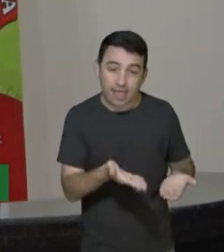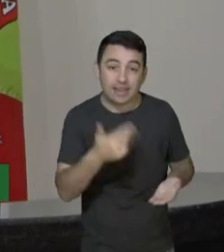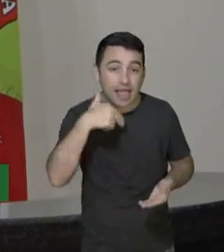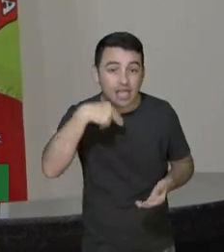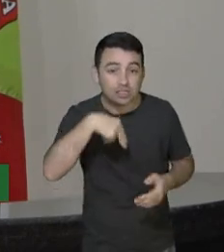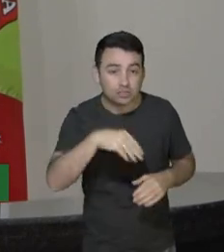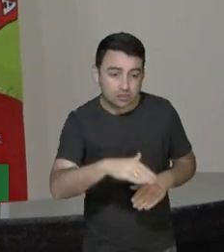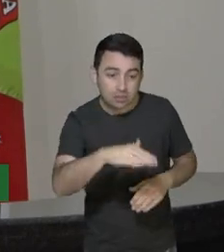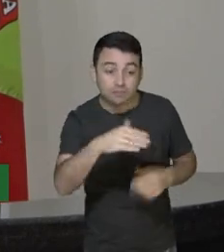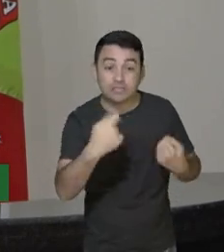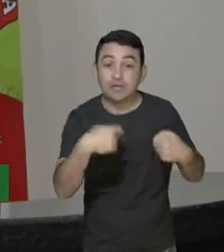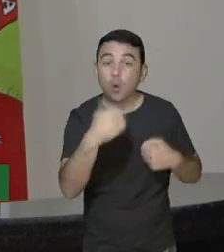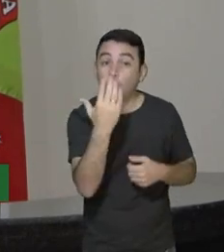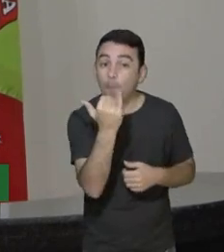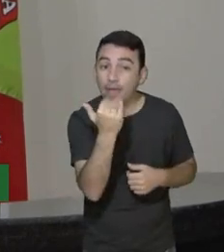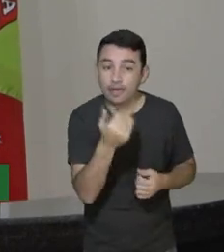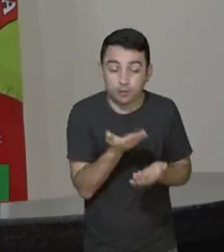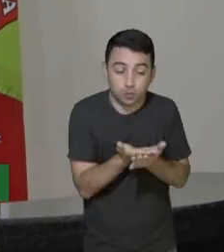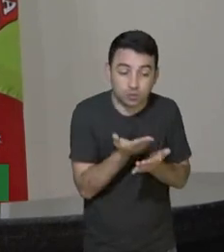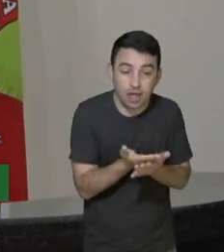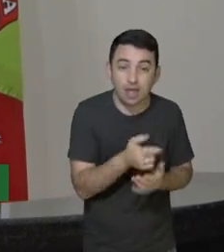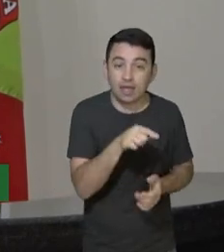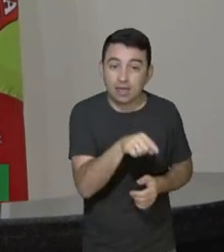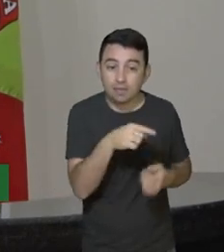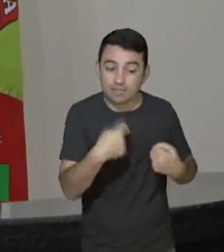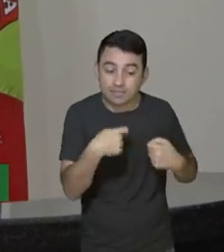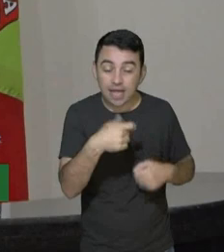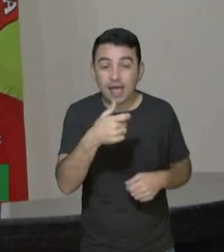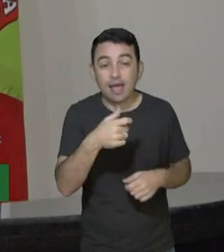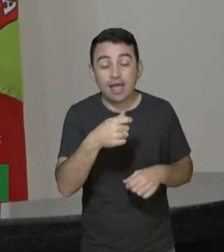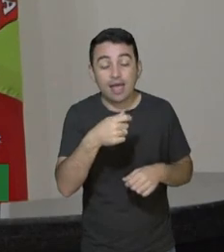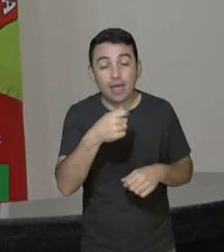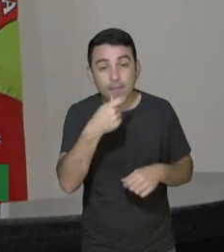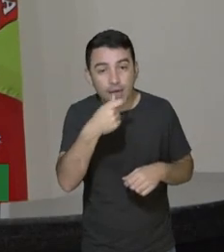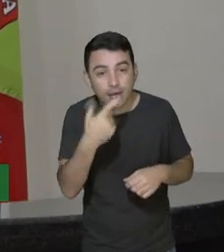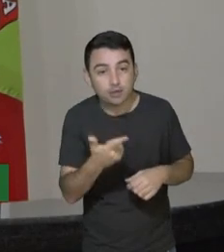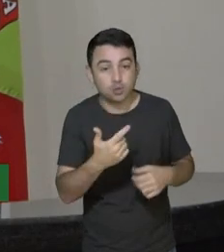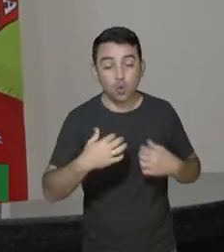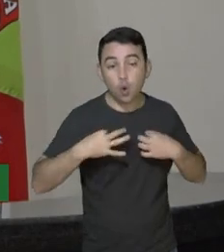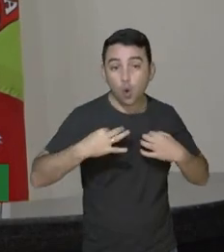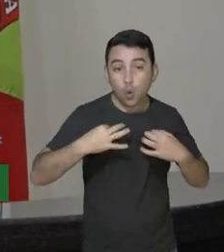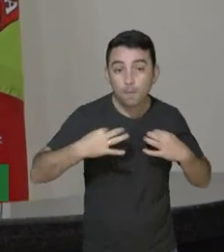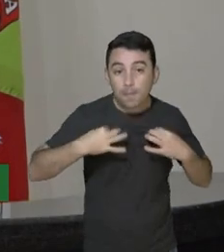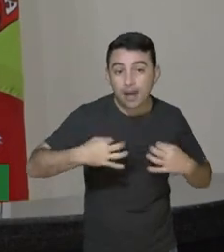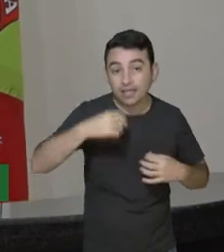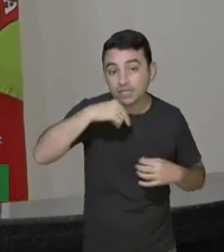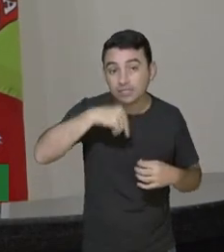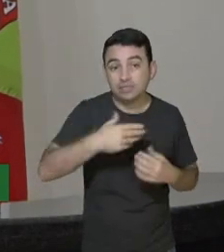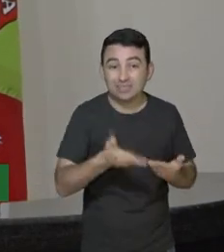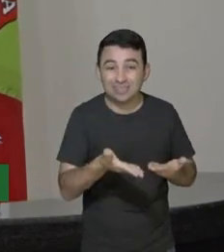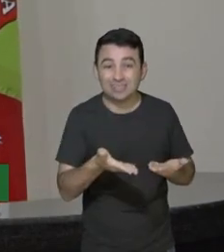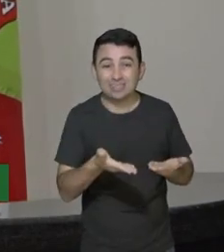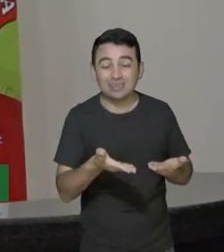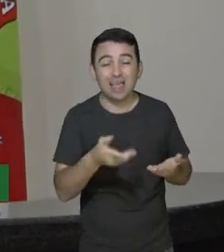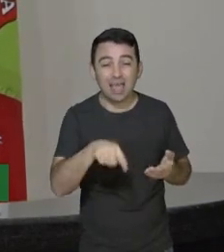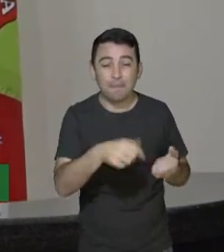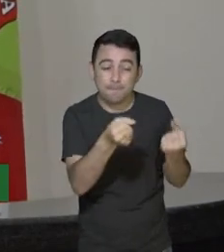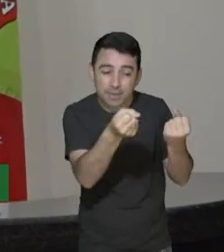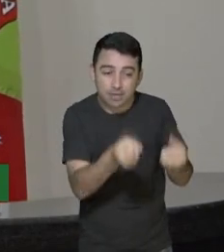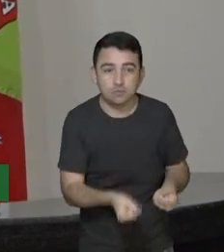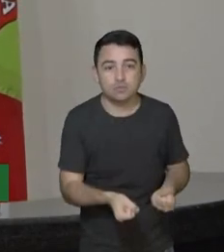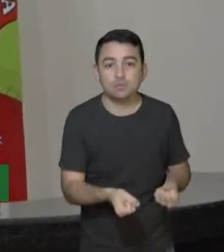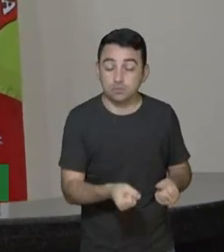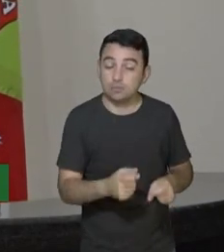que comer, o netinho tem que estudar, o netinho tem remédio, o netinho tem que ter roupa, o netinho passa a ser um peso. Para